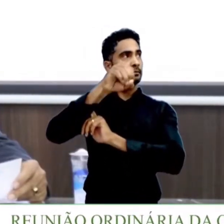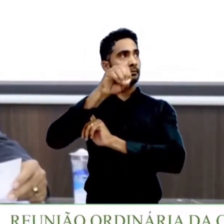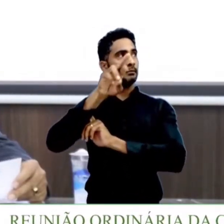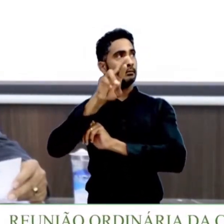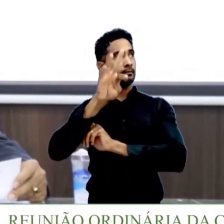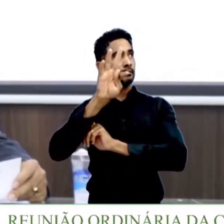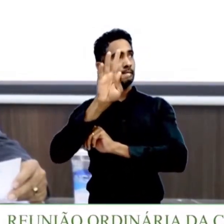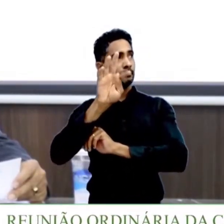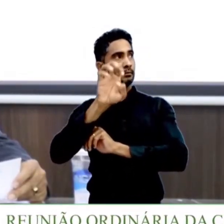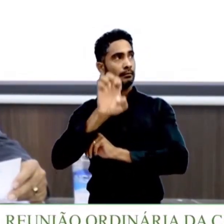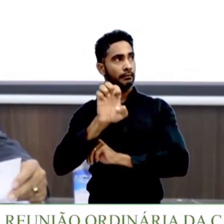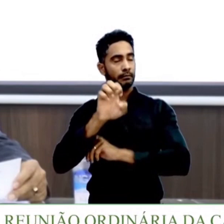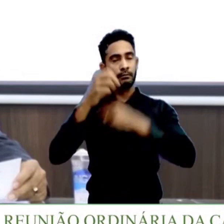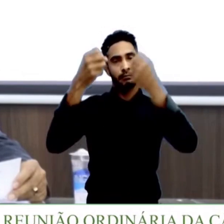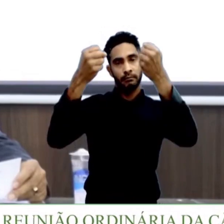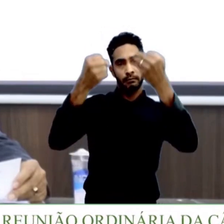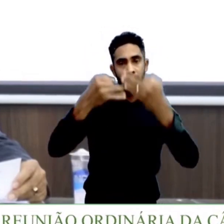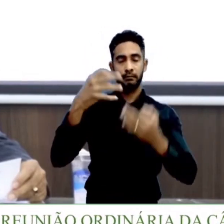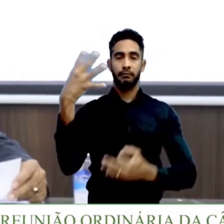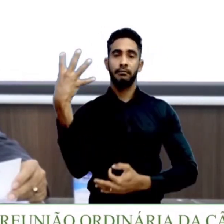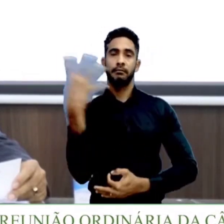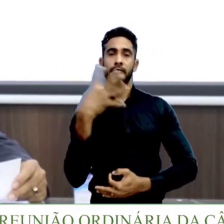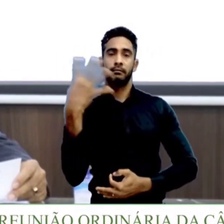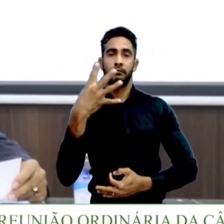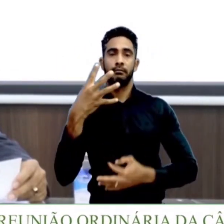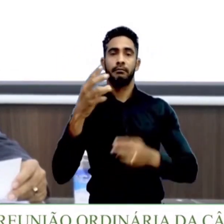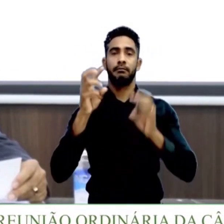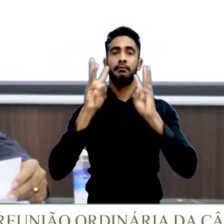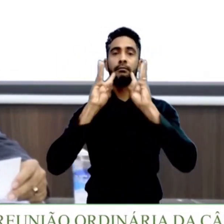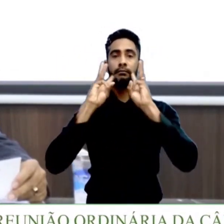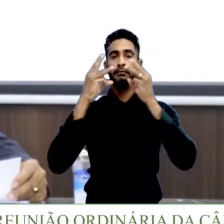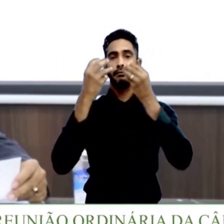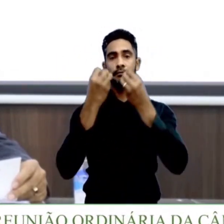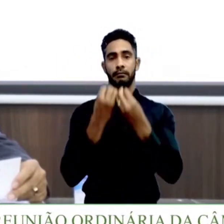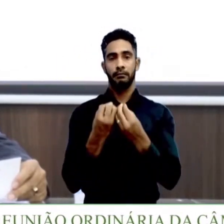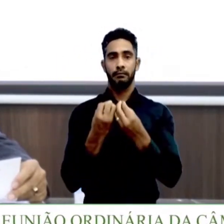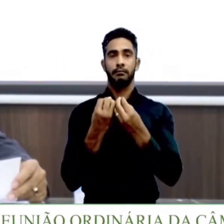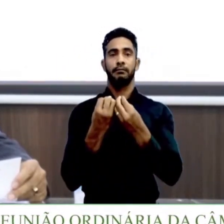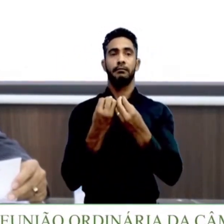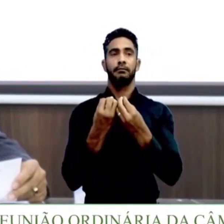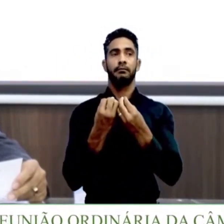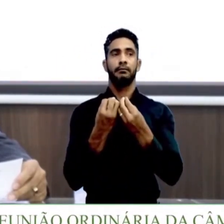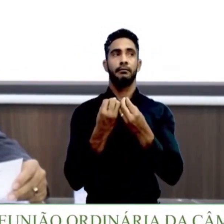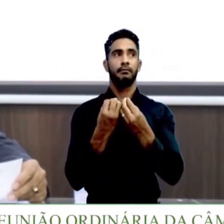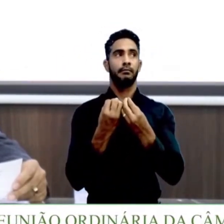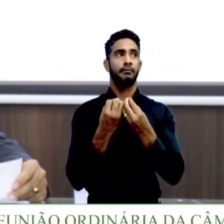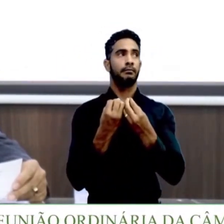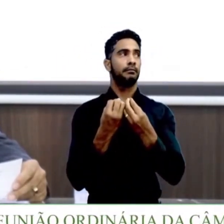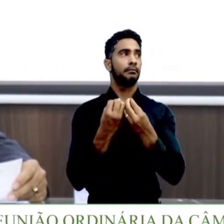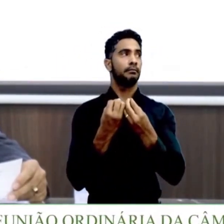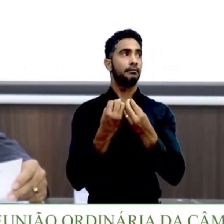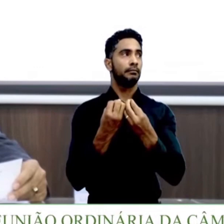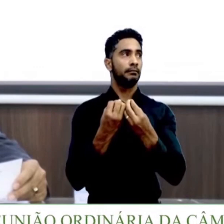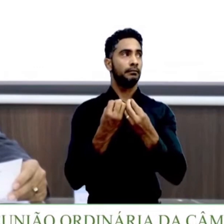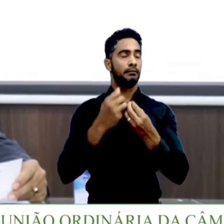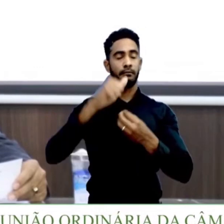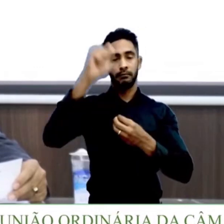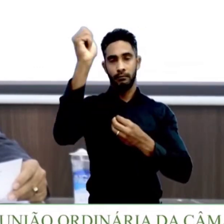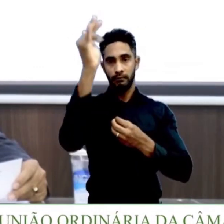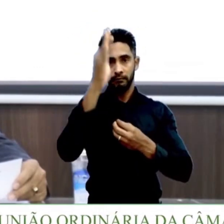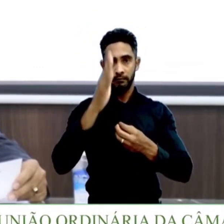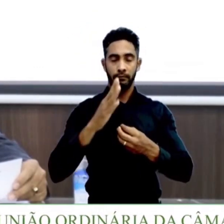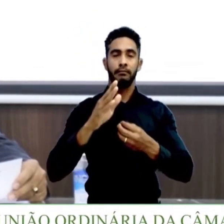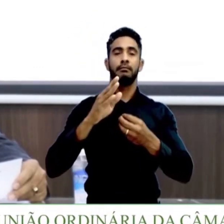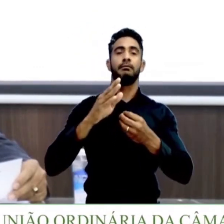evento 4º Abanorte Fruit Connections e 4º Workshop Internacional